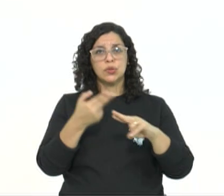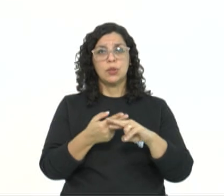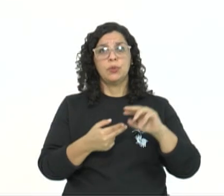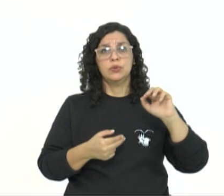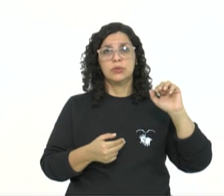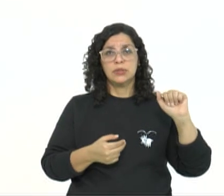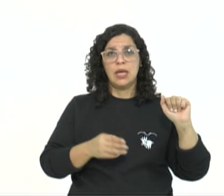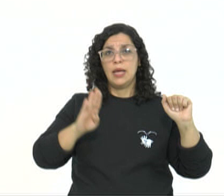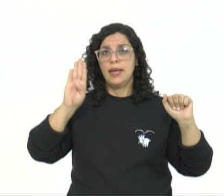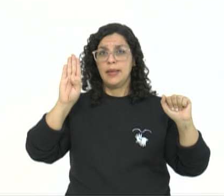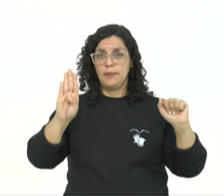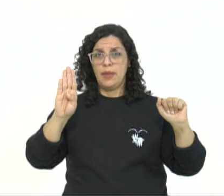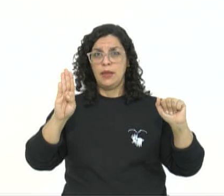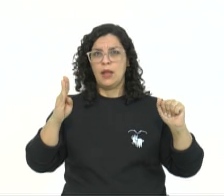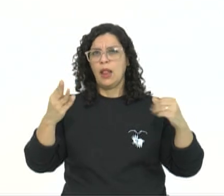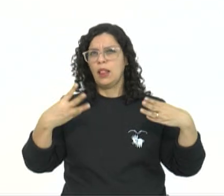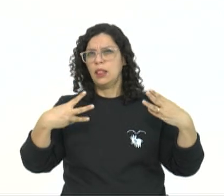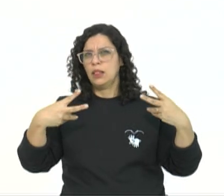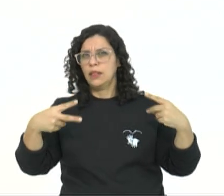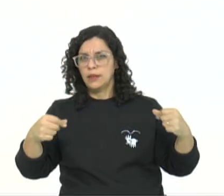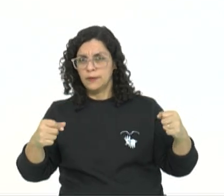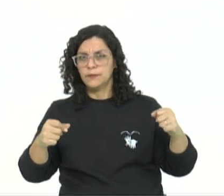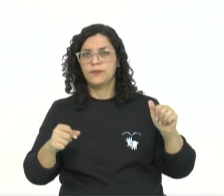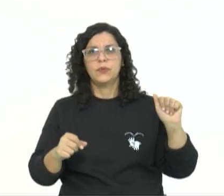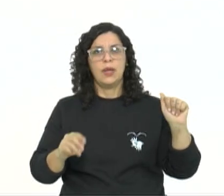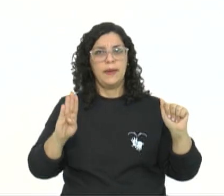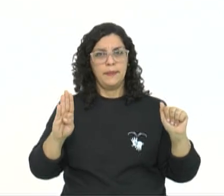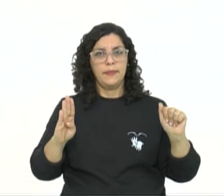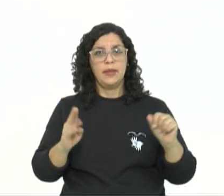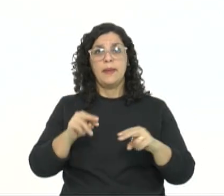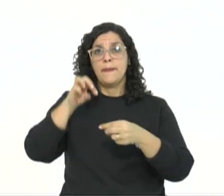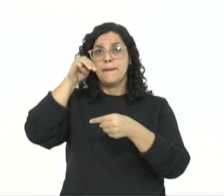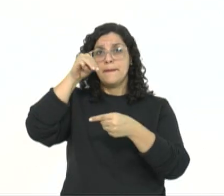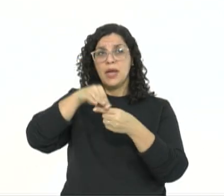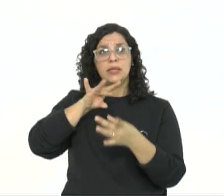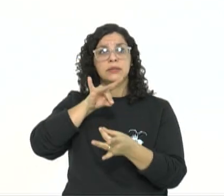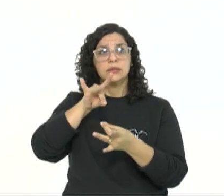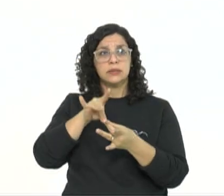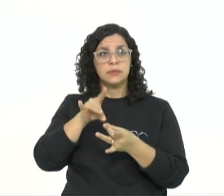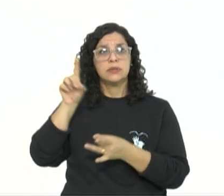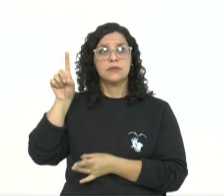foram utilizados dois líquidos A e B de massa específica